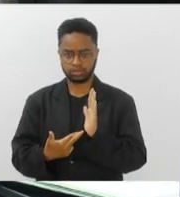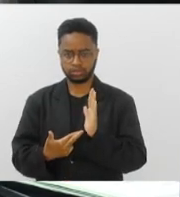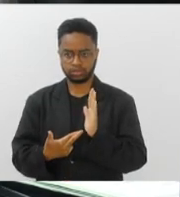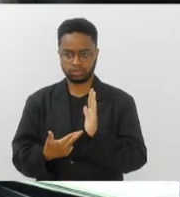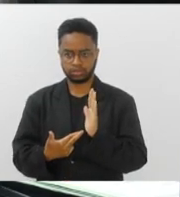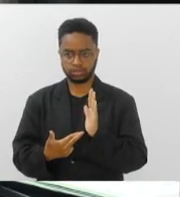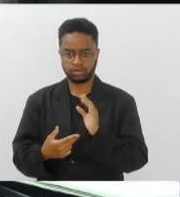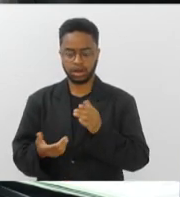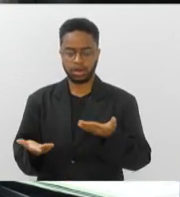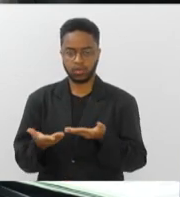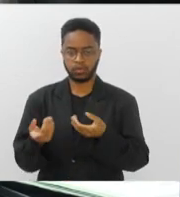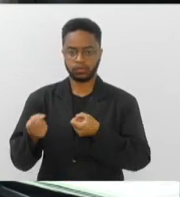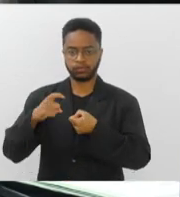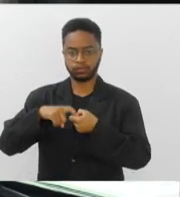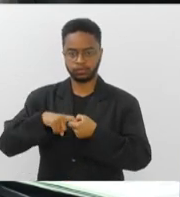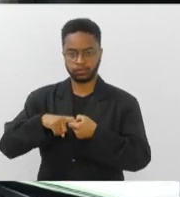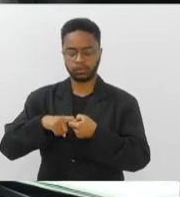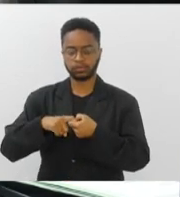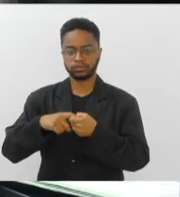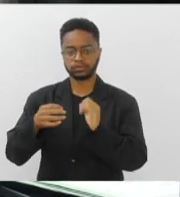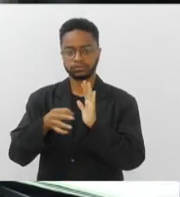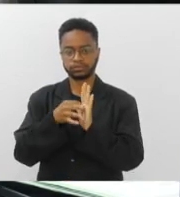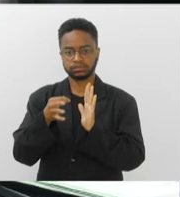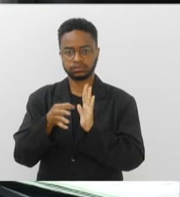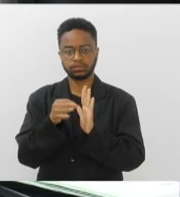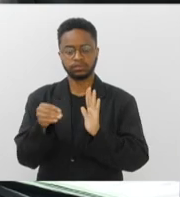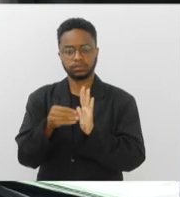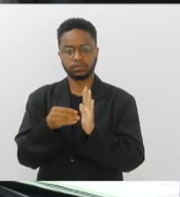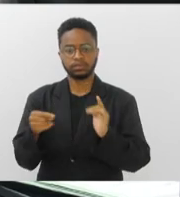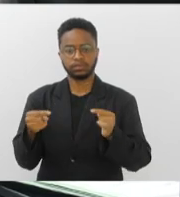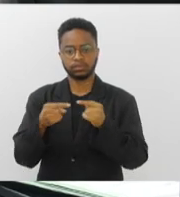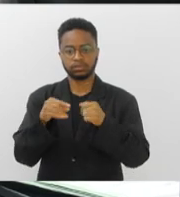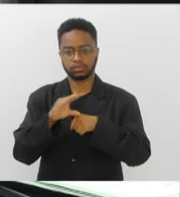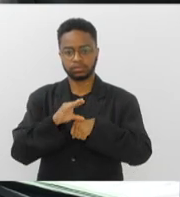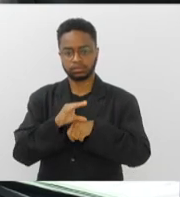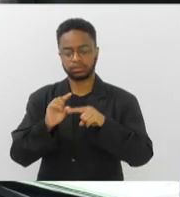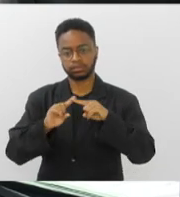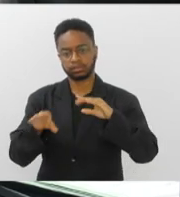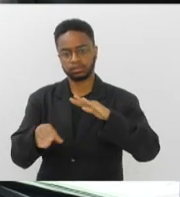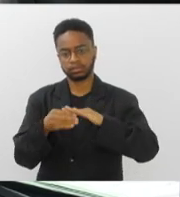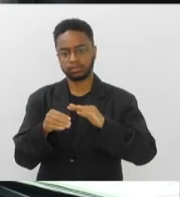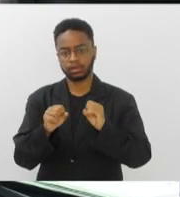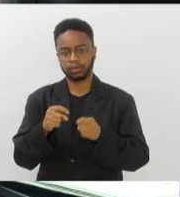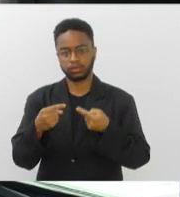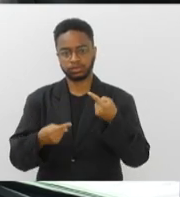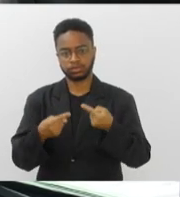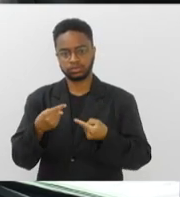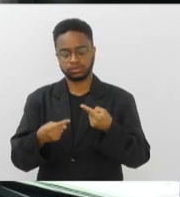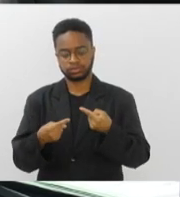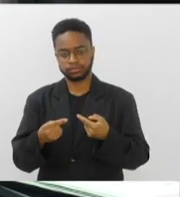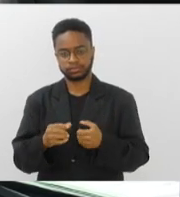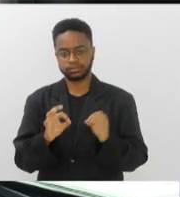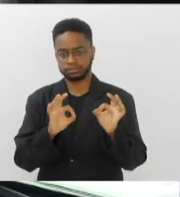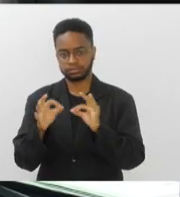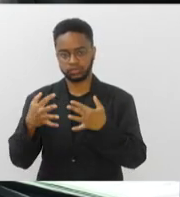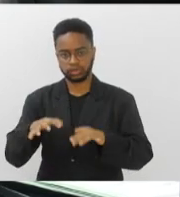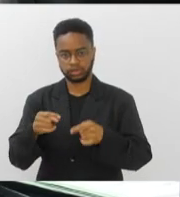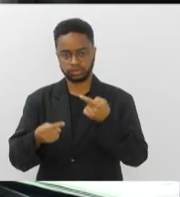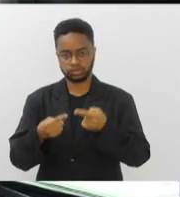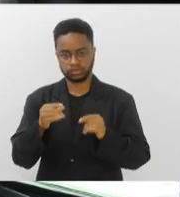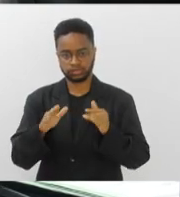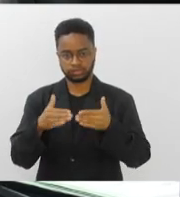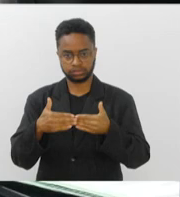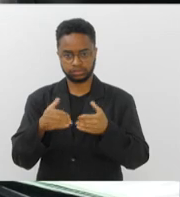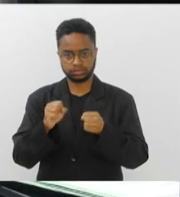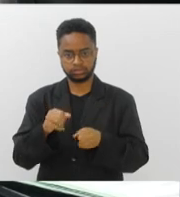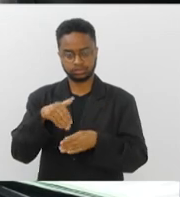E retorna com o parecer pela constitucionalidade com emenda. Em discussão. Não havendo quem queira discutir,